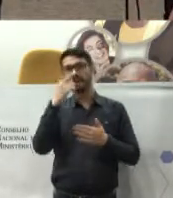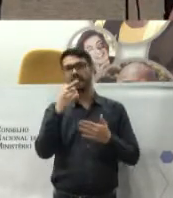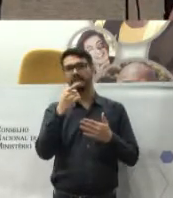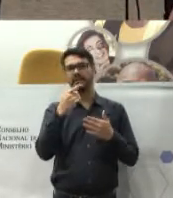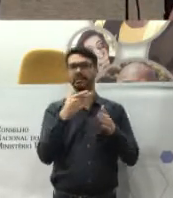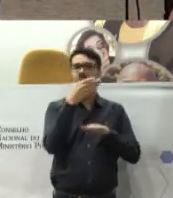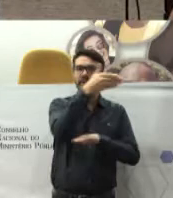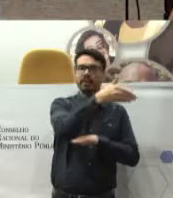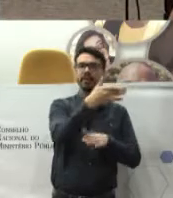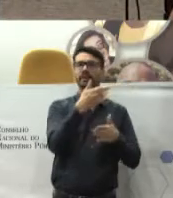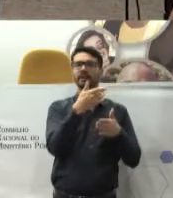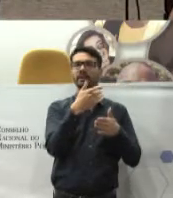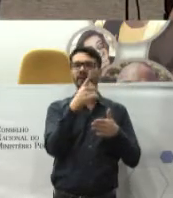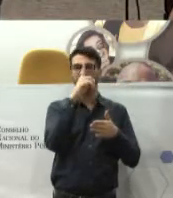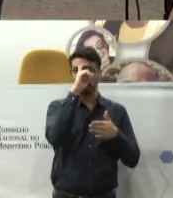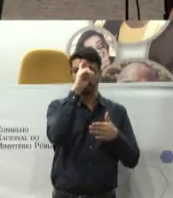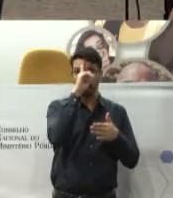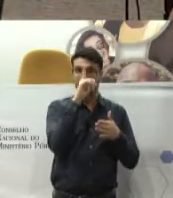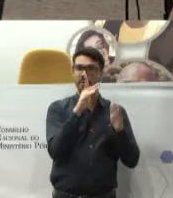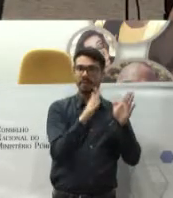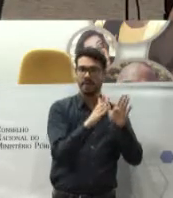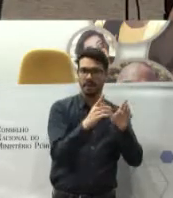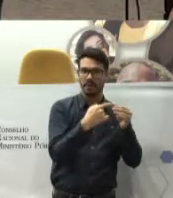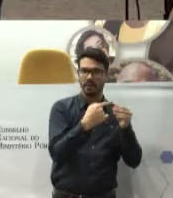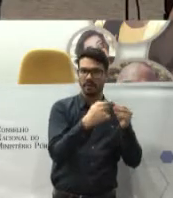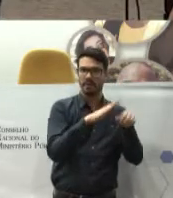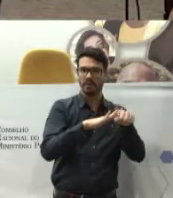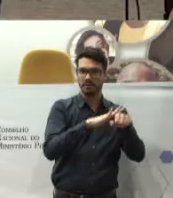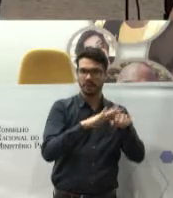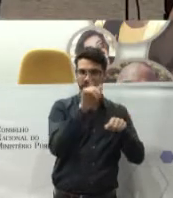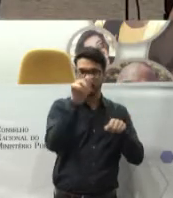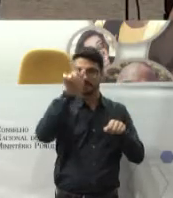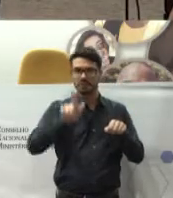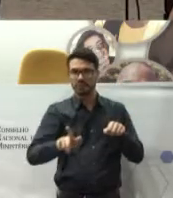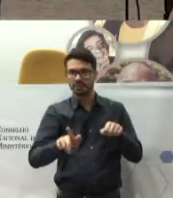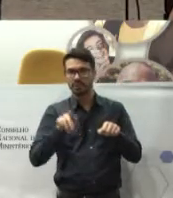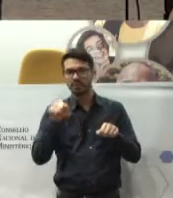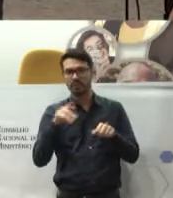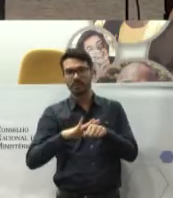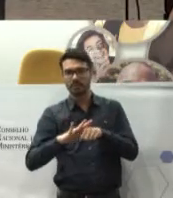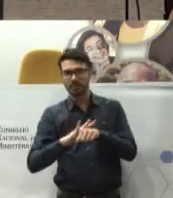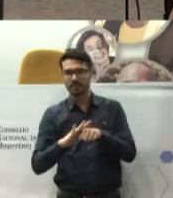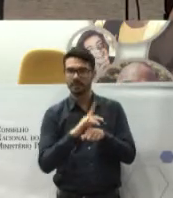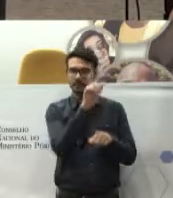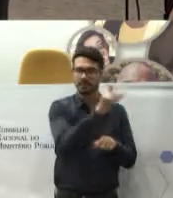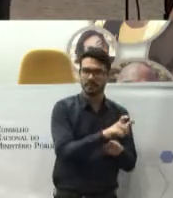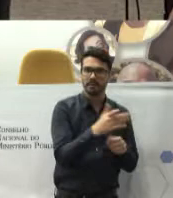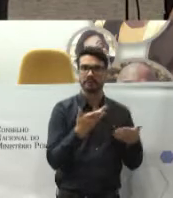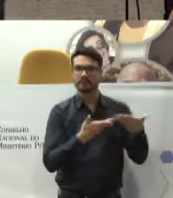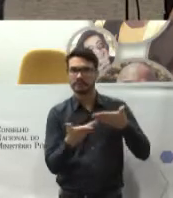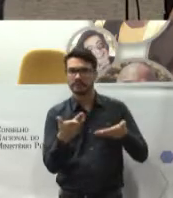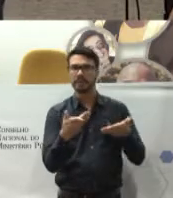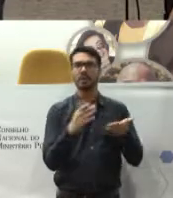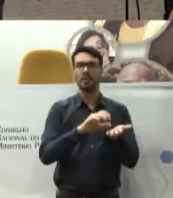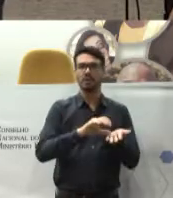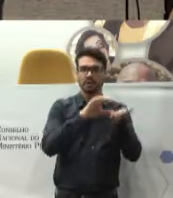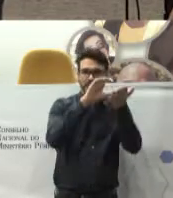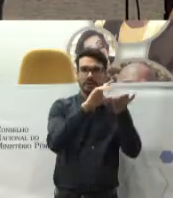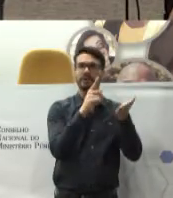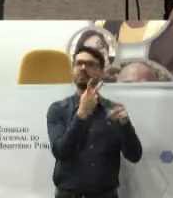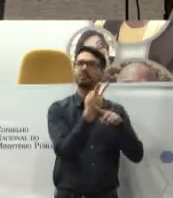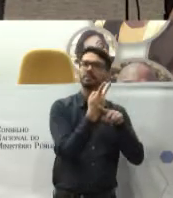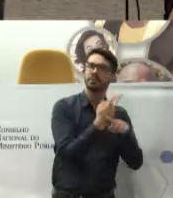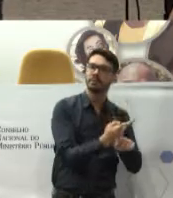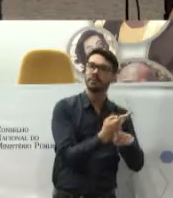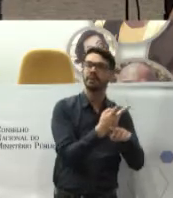para o posto de saúde, em conversar com a autoridade sanitária, em conversar com o usuário, procurar conselho. Você tem que estabelecer